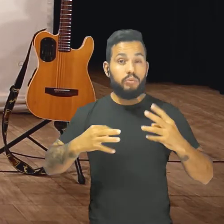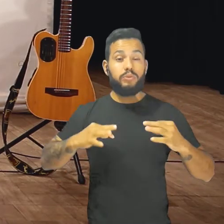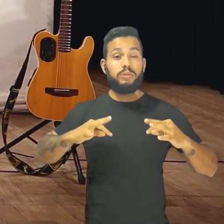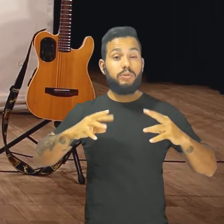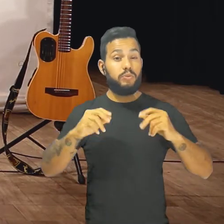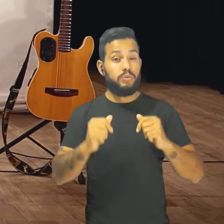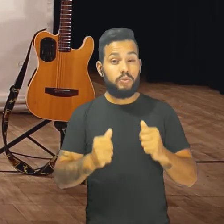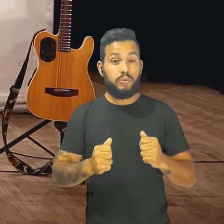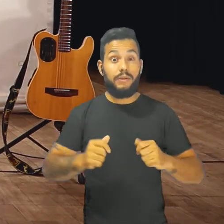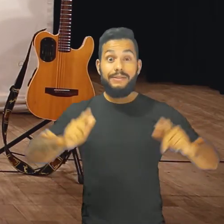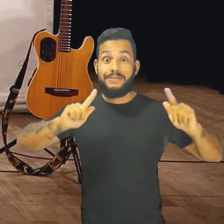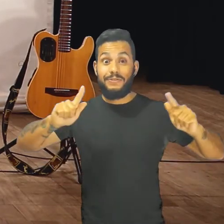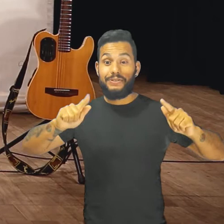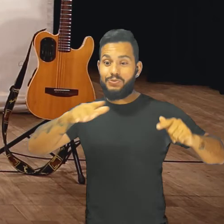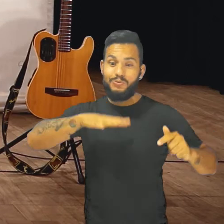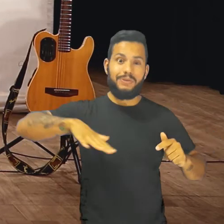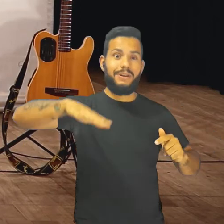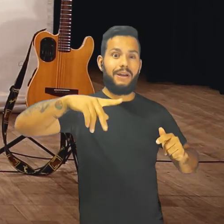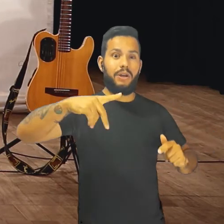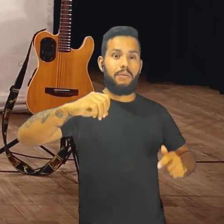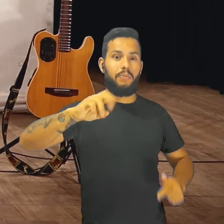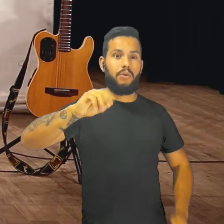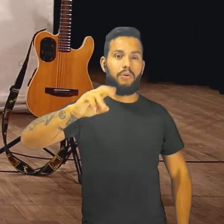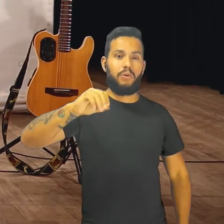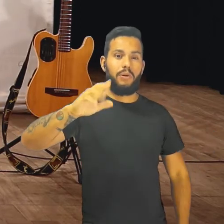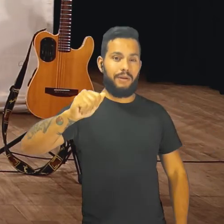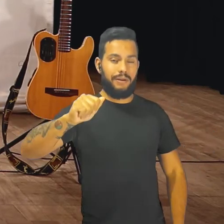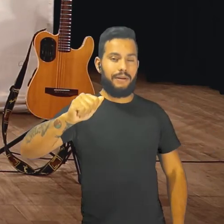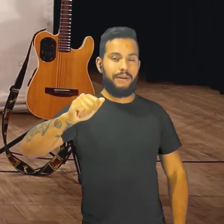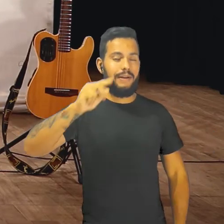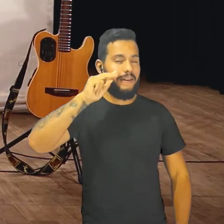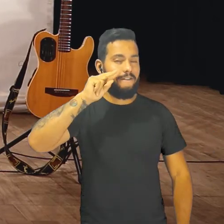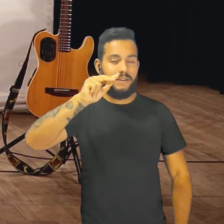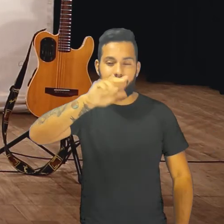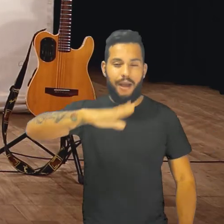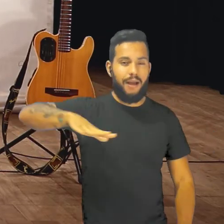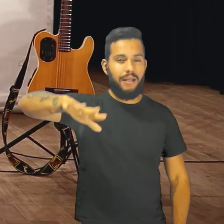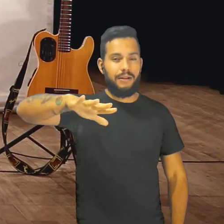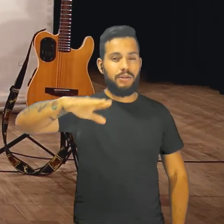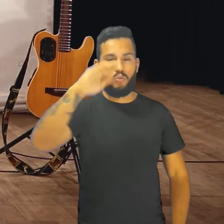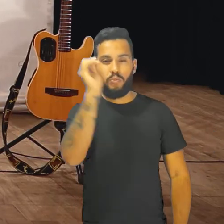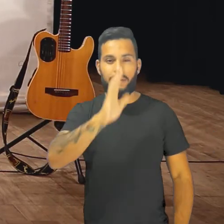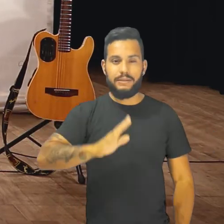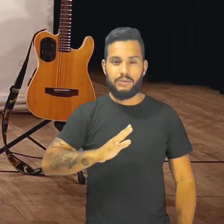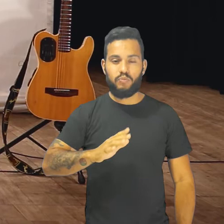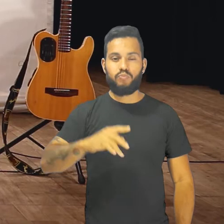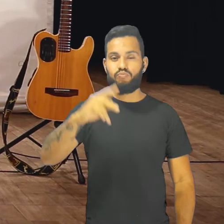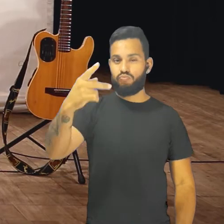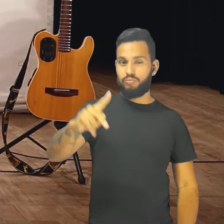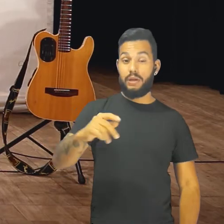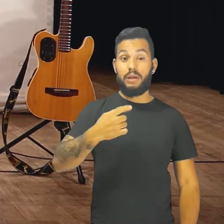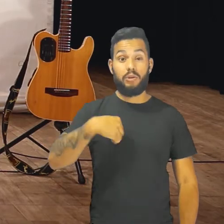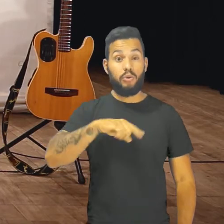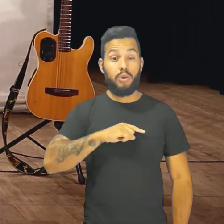incrível pororoca. Algo que é só visto naquela região do Brasil. E lá fomos nós, guiados